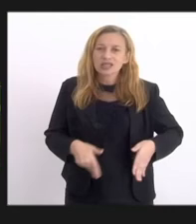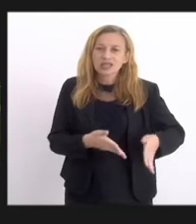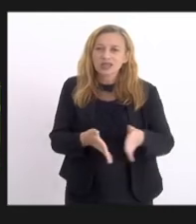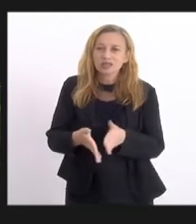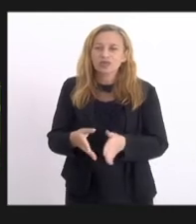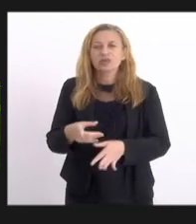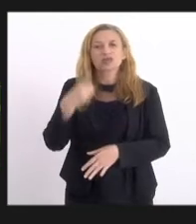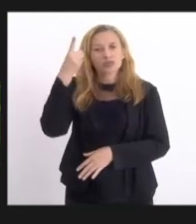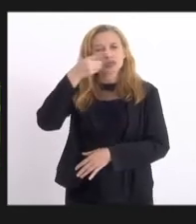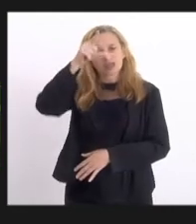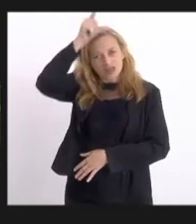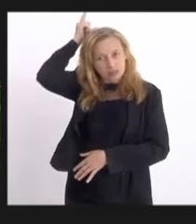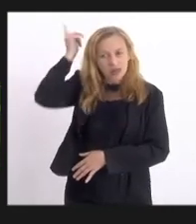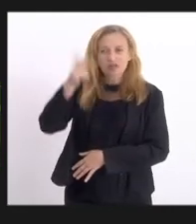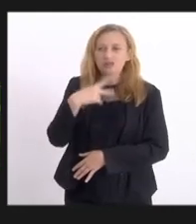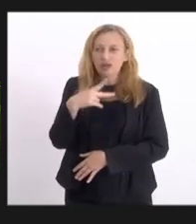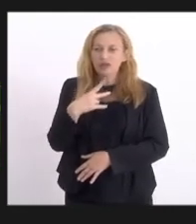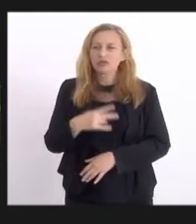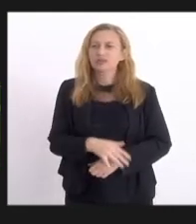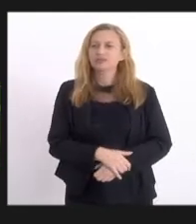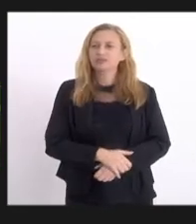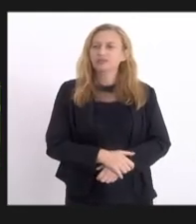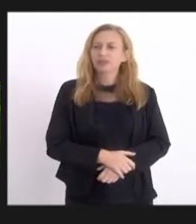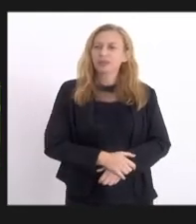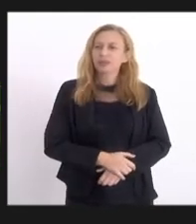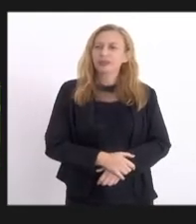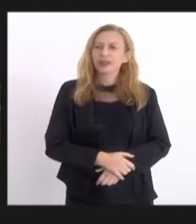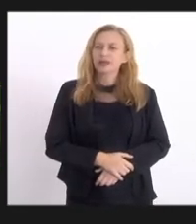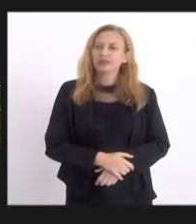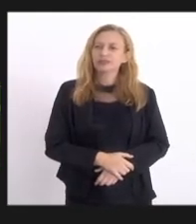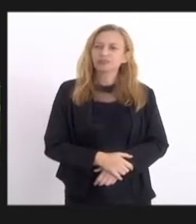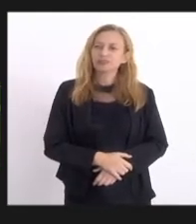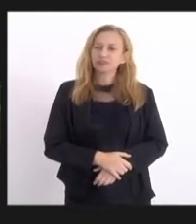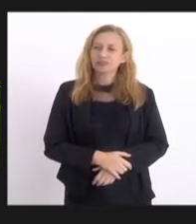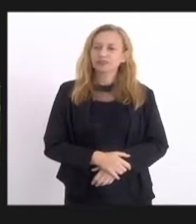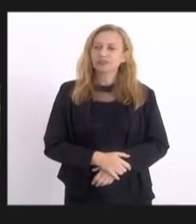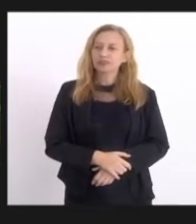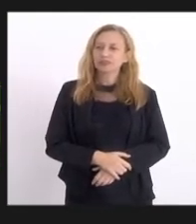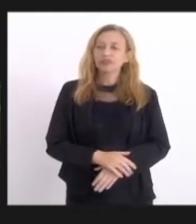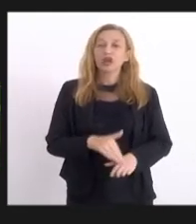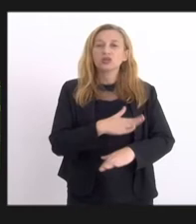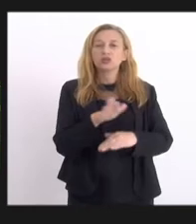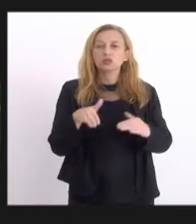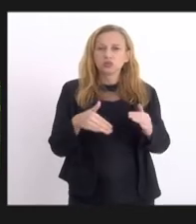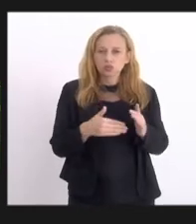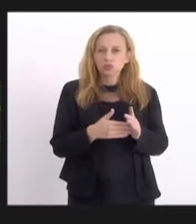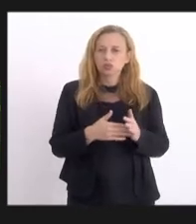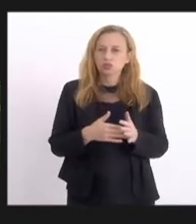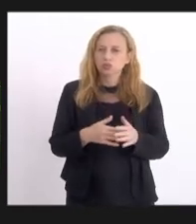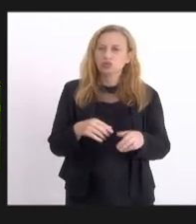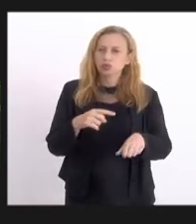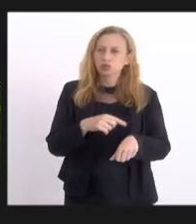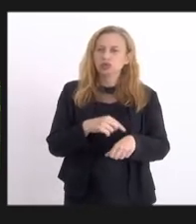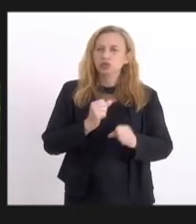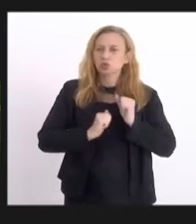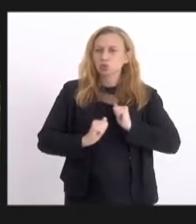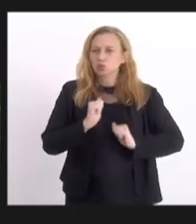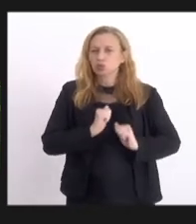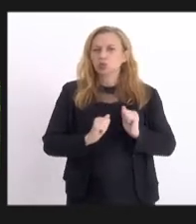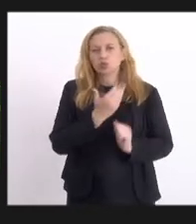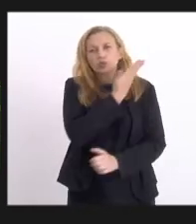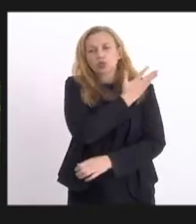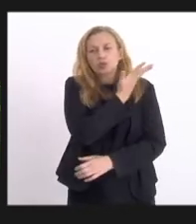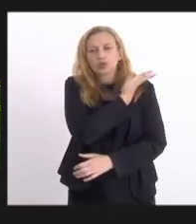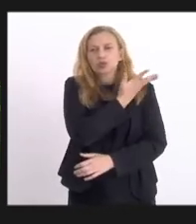Na verdade, demarcar, né, o enfrentamento a toda forma de ódio, preconceito